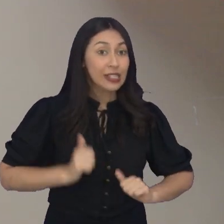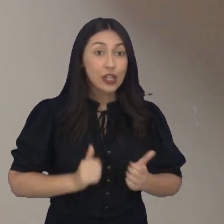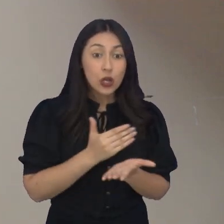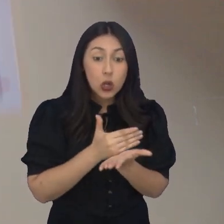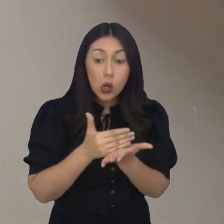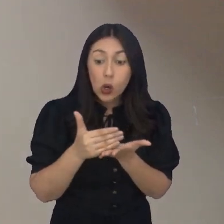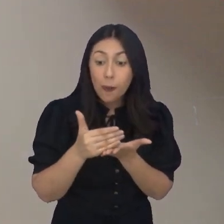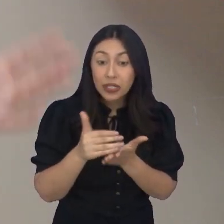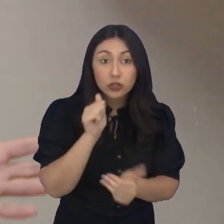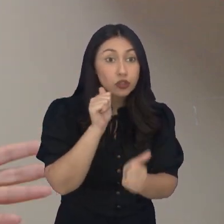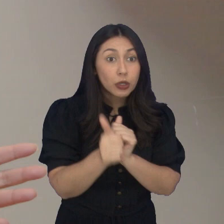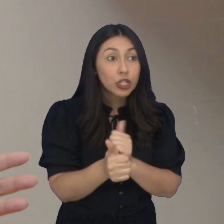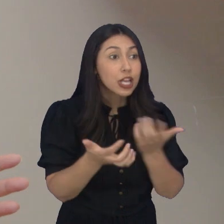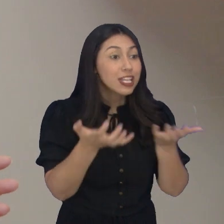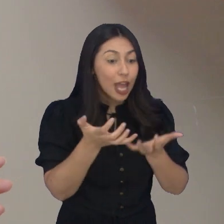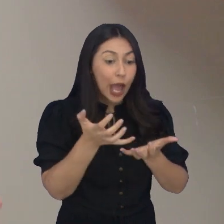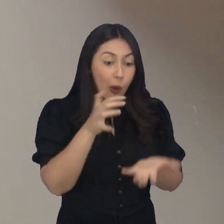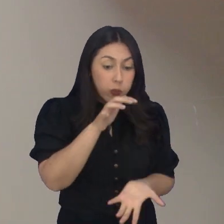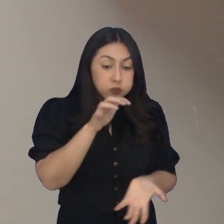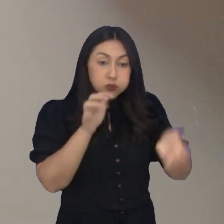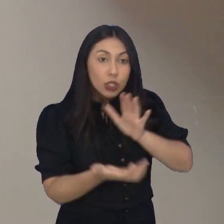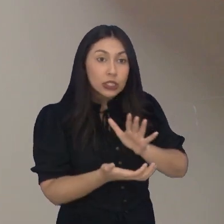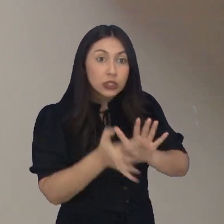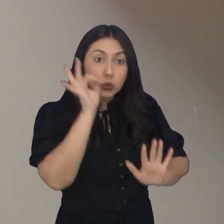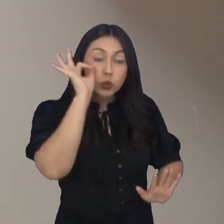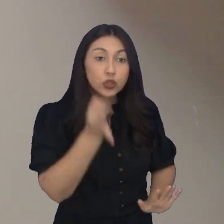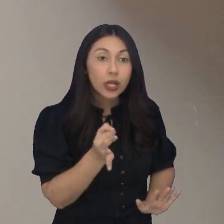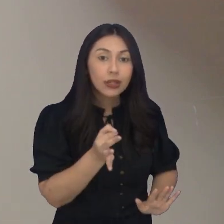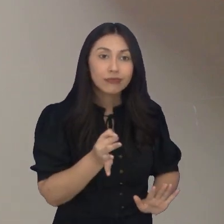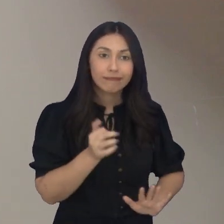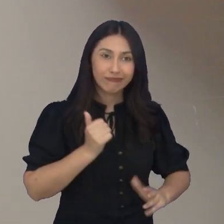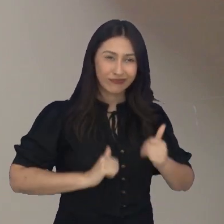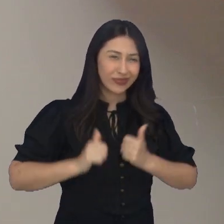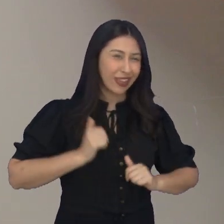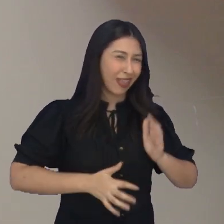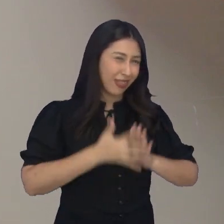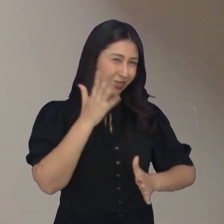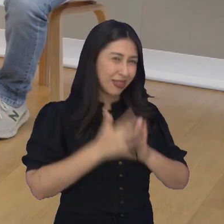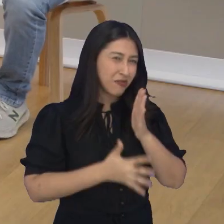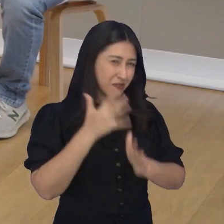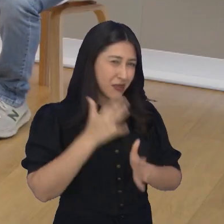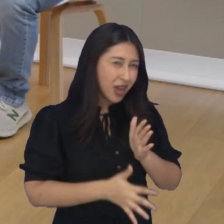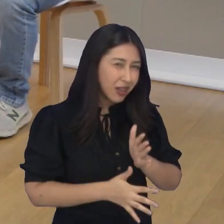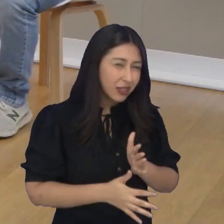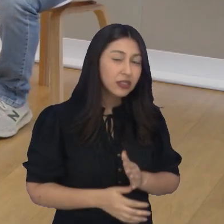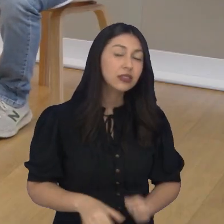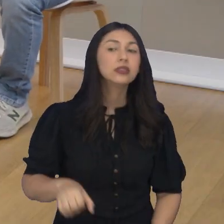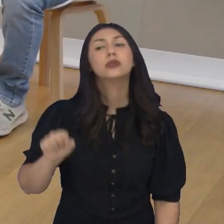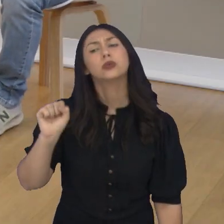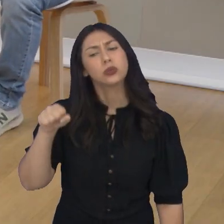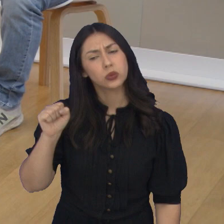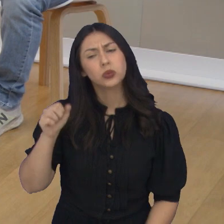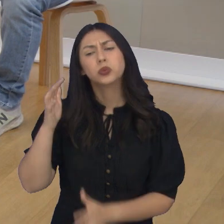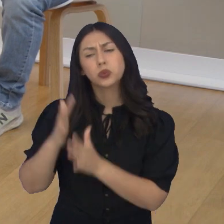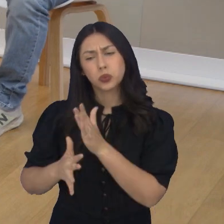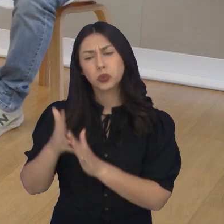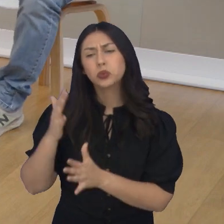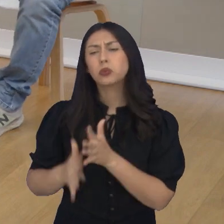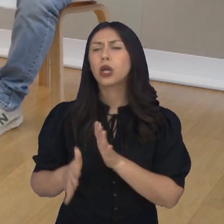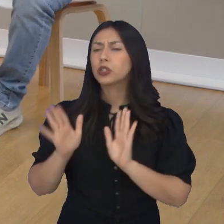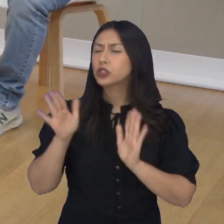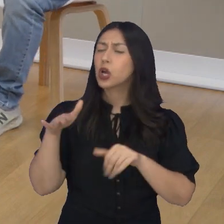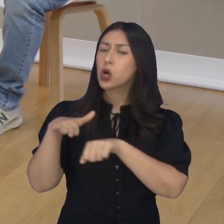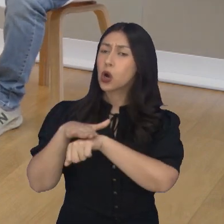atividade física e quer o resultado imediato. Essa ansiedade atrapalha, né? Atrapalha, né? Eu conversei um pouquinho sobre isso da questão